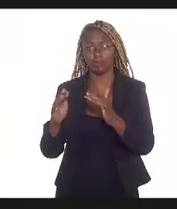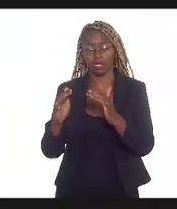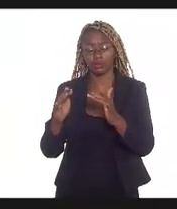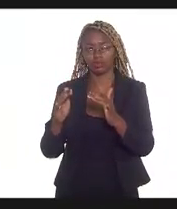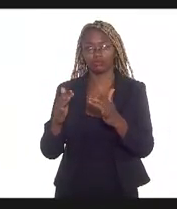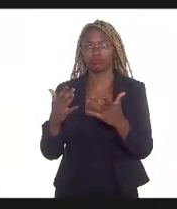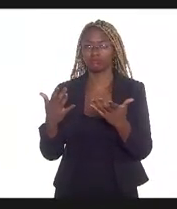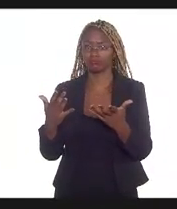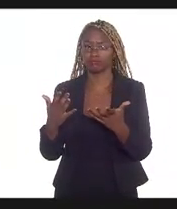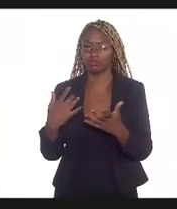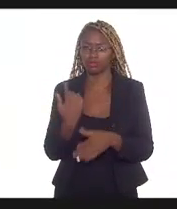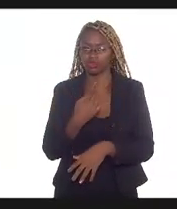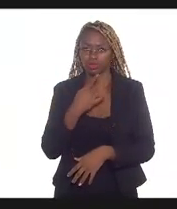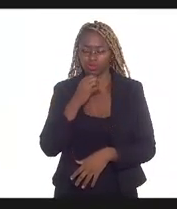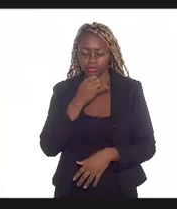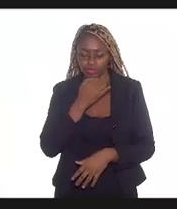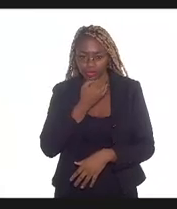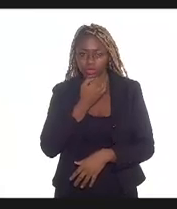acontecendo no país